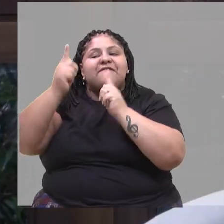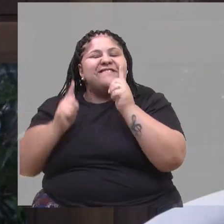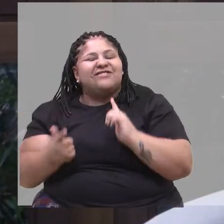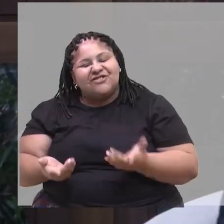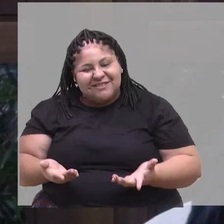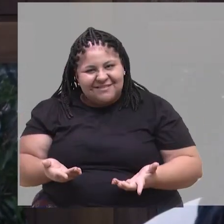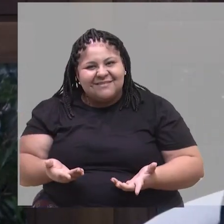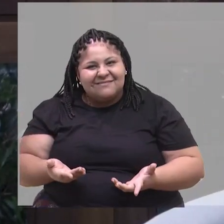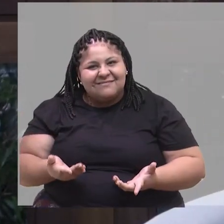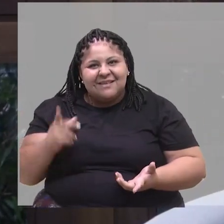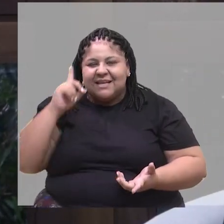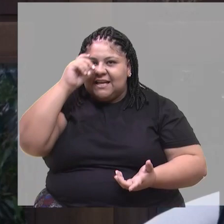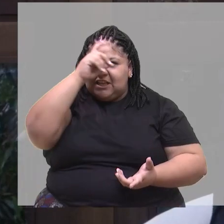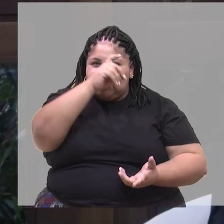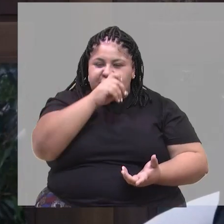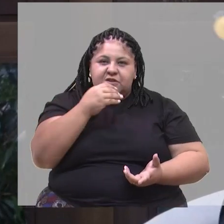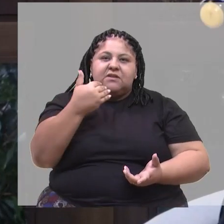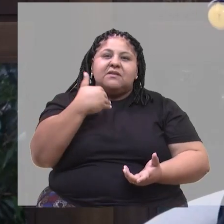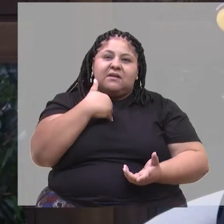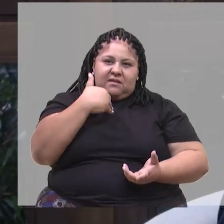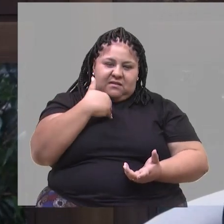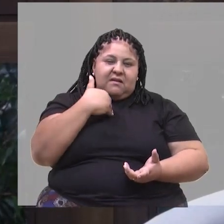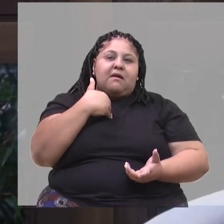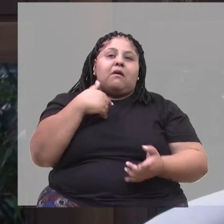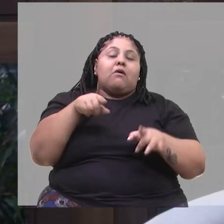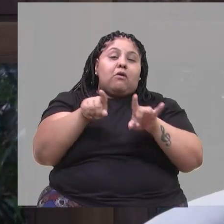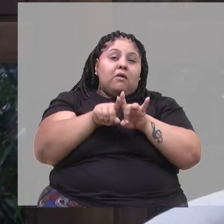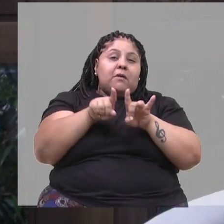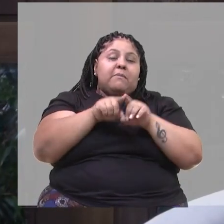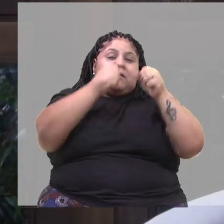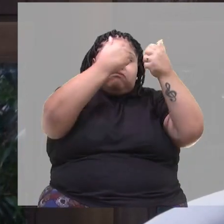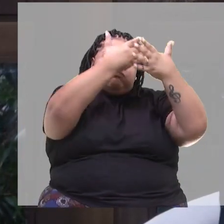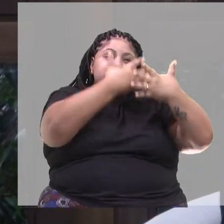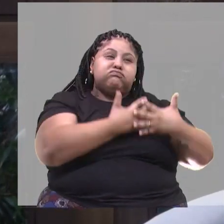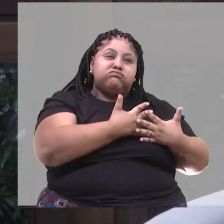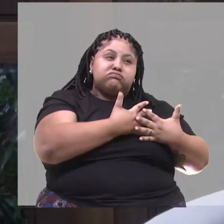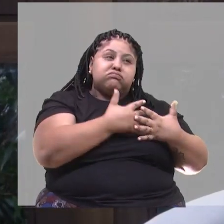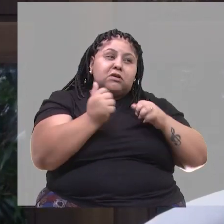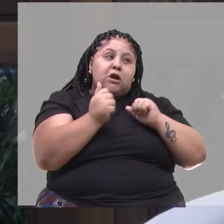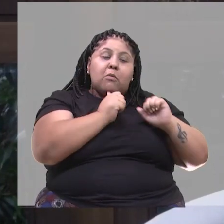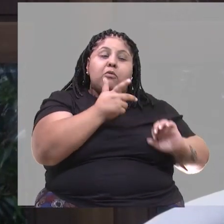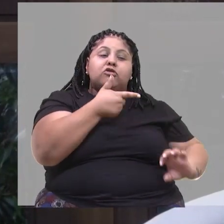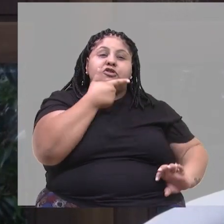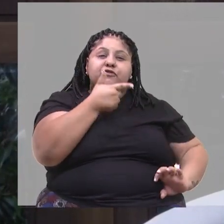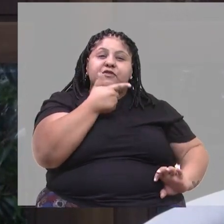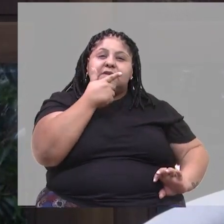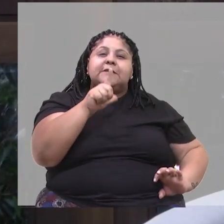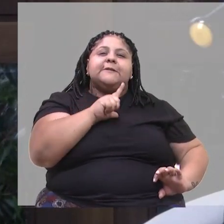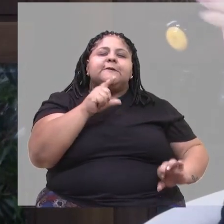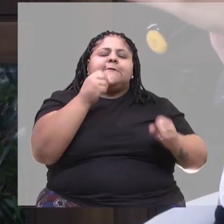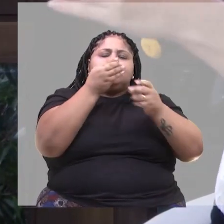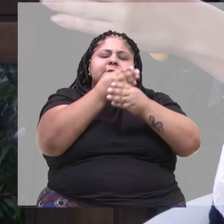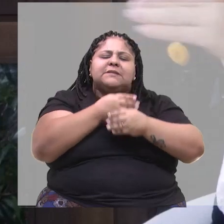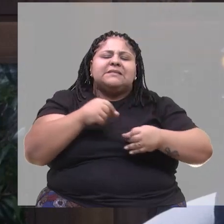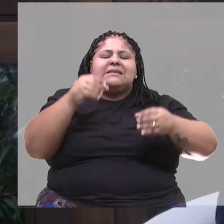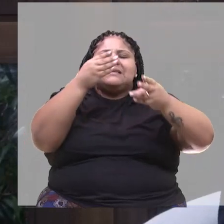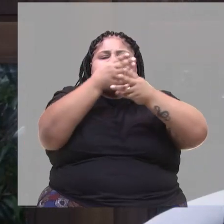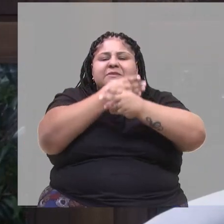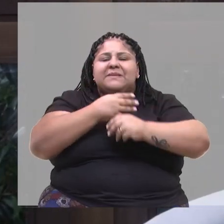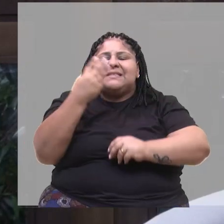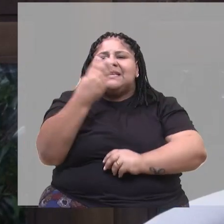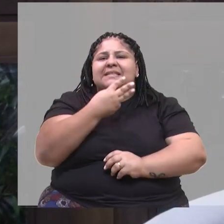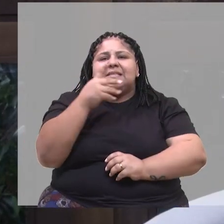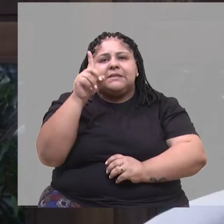Ou de mediar? Porque é muito difícil também, eu como mãe de uma criança, explicar algumas coisas, mas, então, aquela mãe que pode falar para outra, que pode sensibilizar a terceira